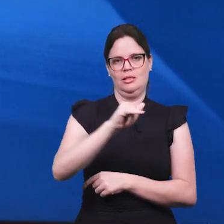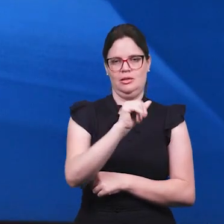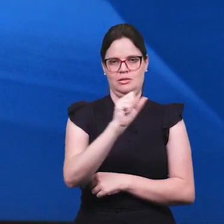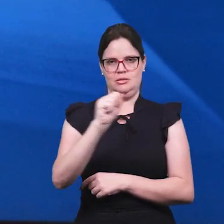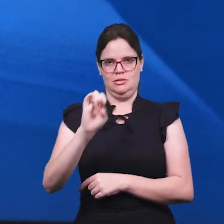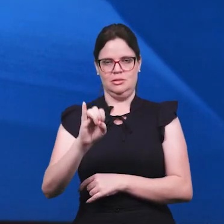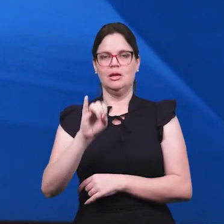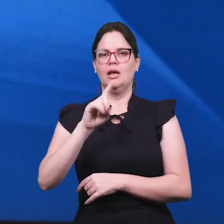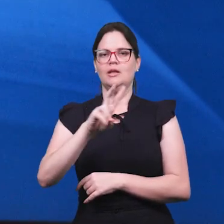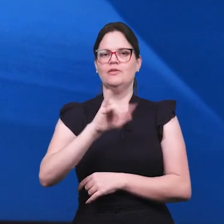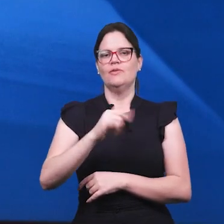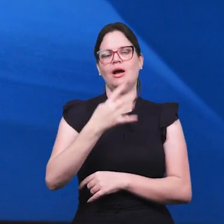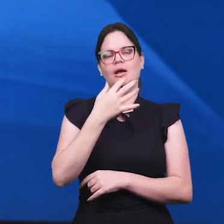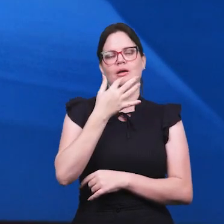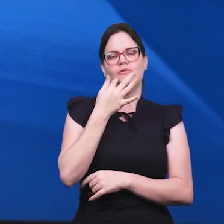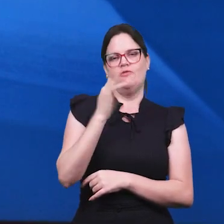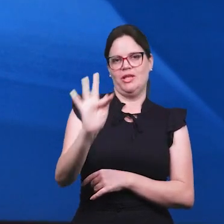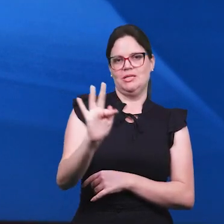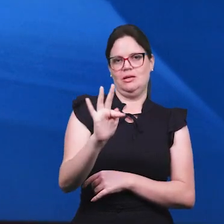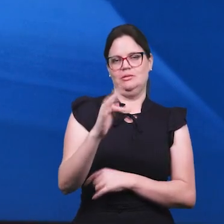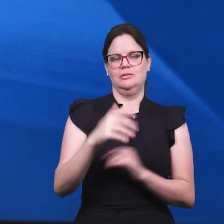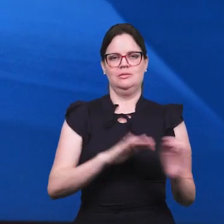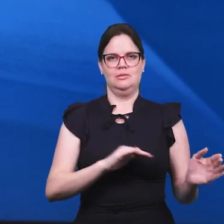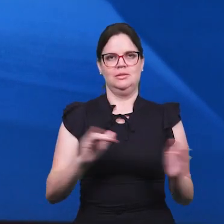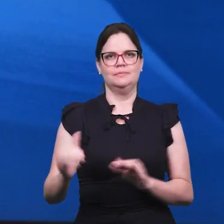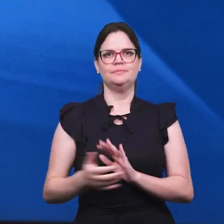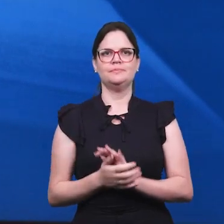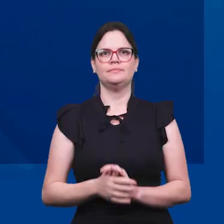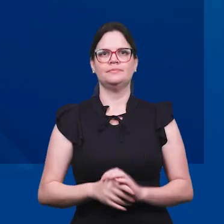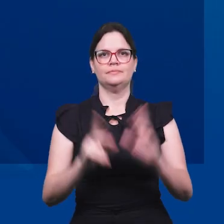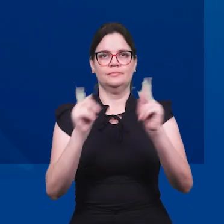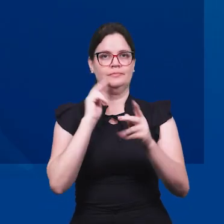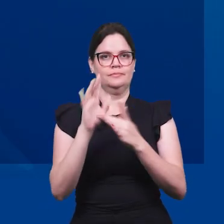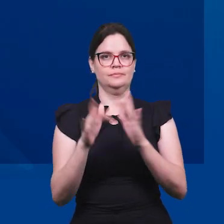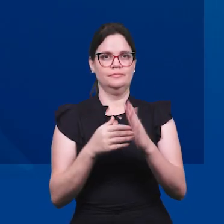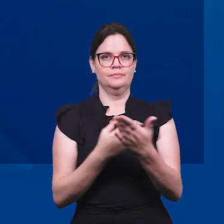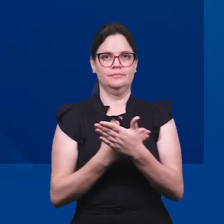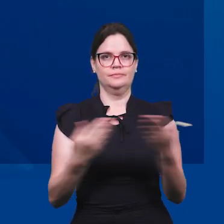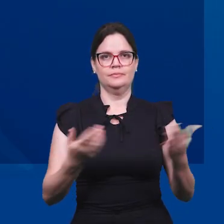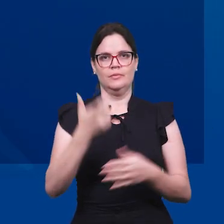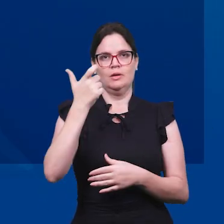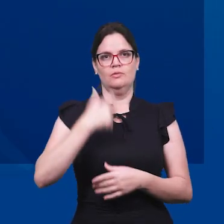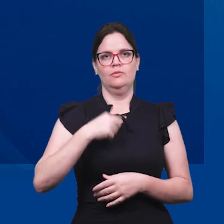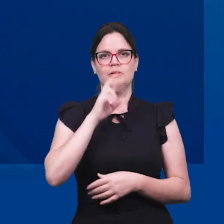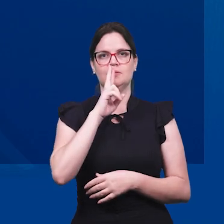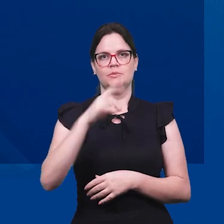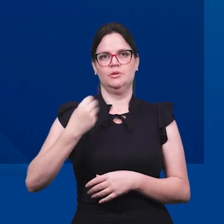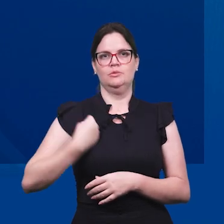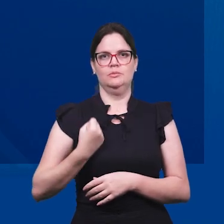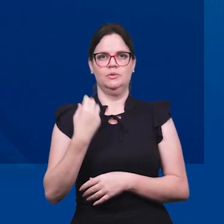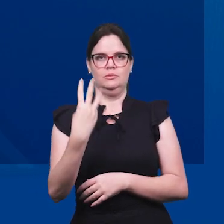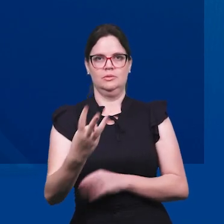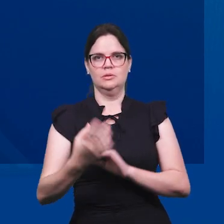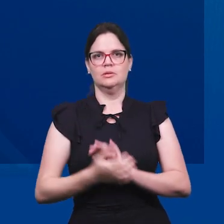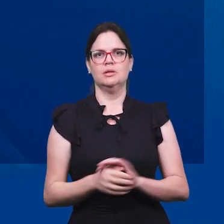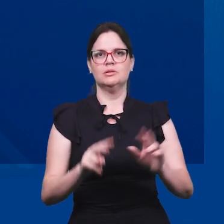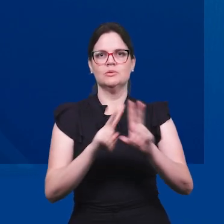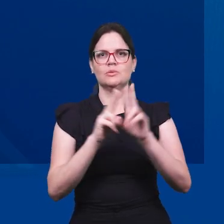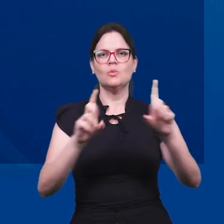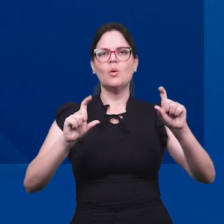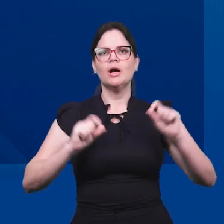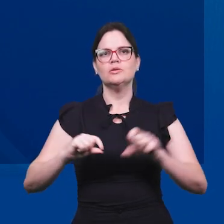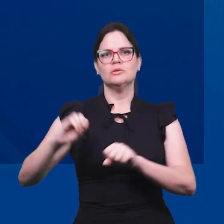Nice, na França, e ele vai responder em língua francesa. La paix du Seigneur, mes sœurs et mes frères.